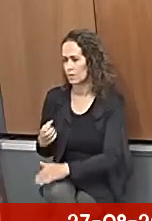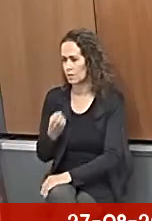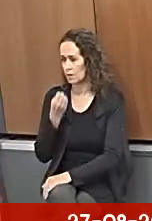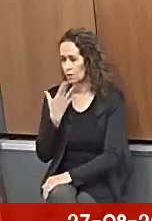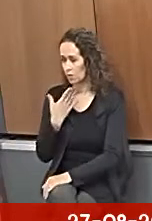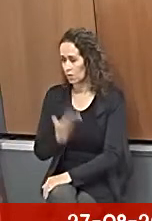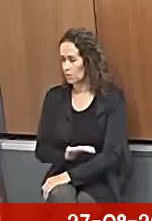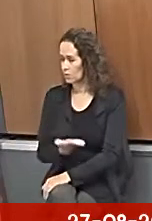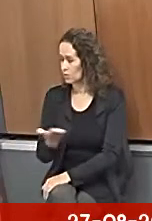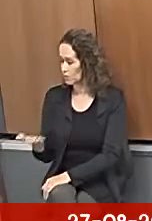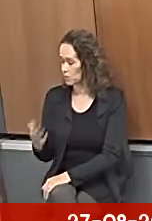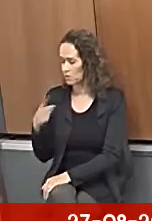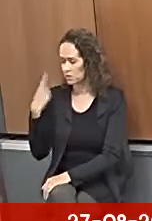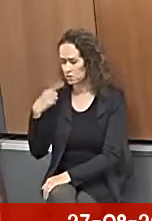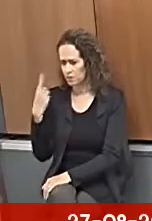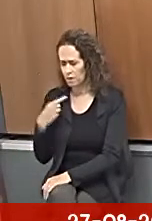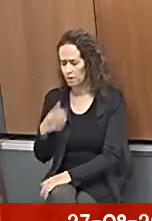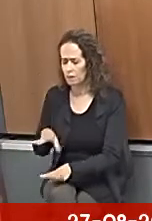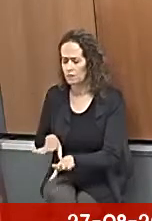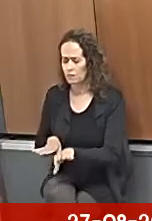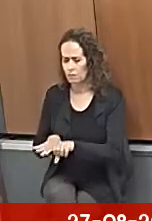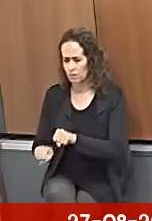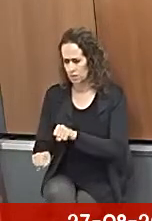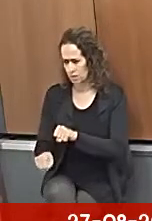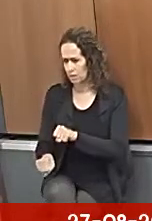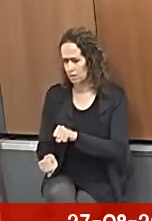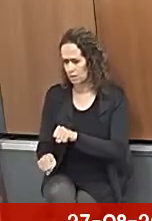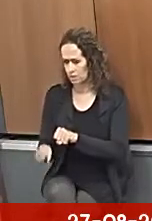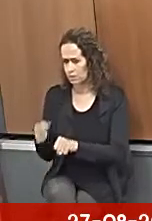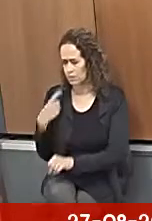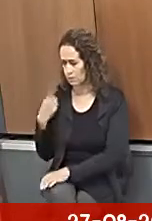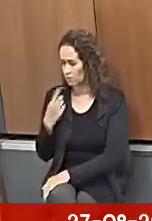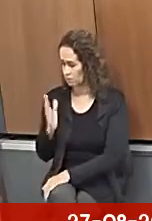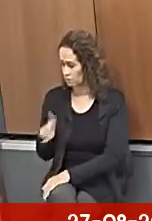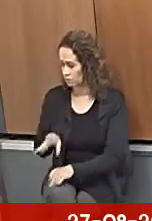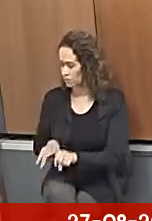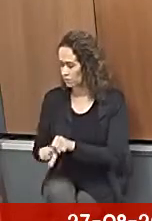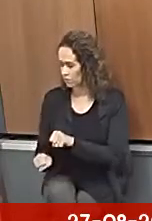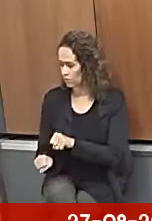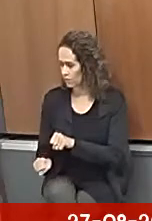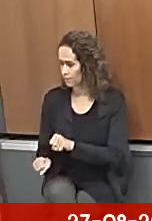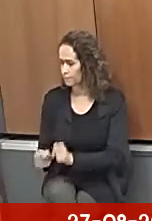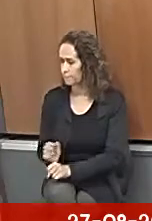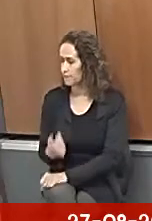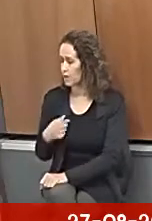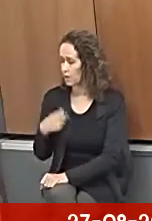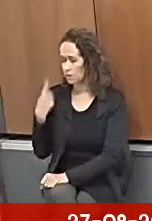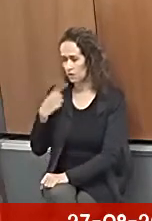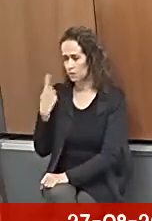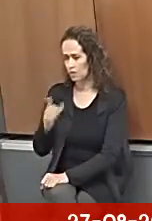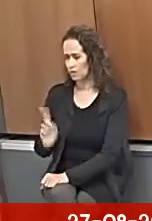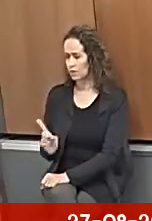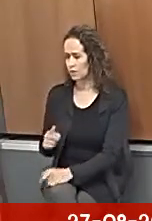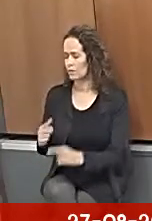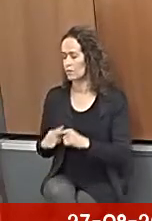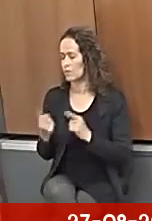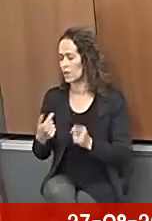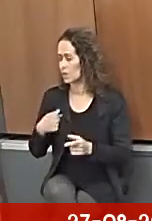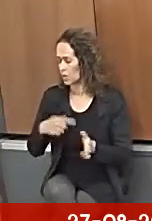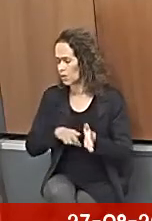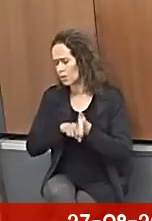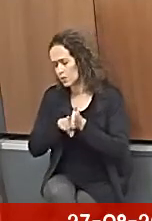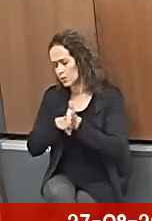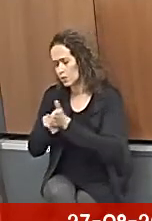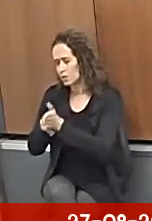seja advogado a sua formação acredita que o direito porque eu não sou advogado mas eu fiz uma breve pesquisa